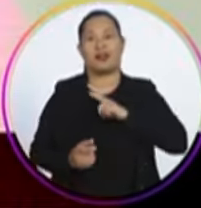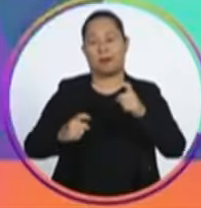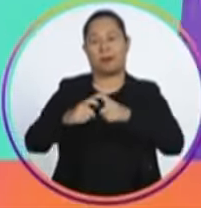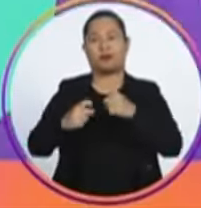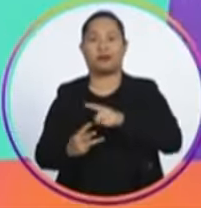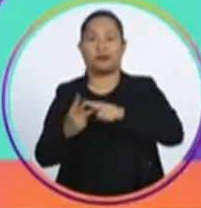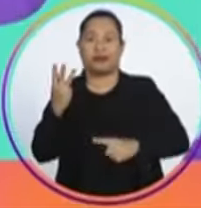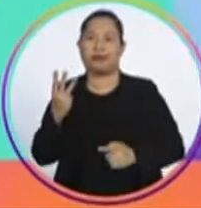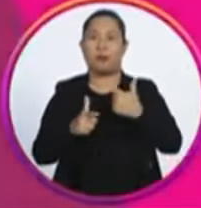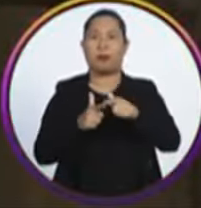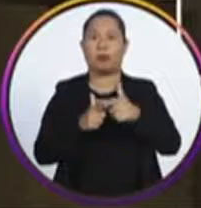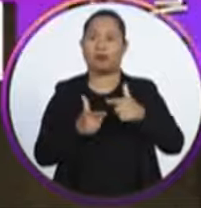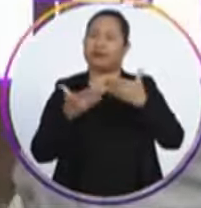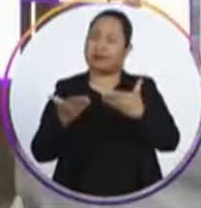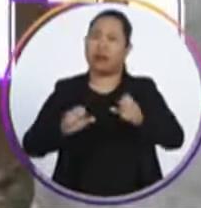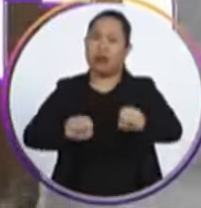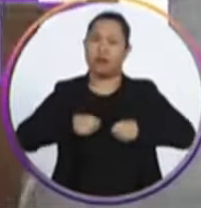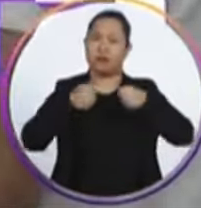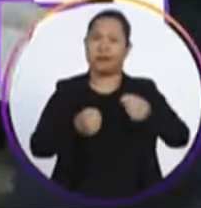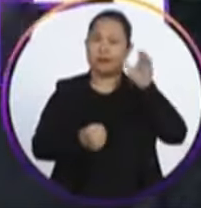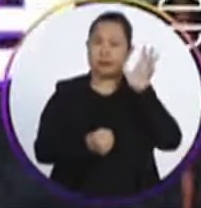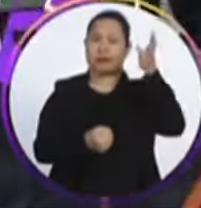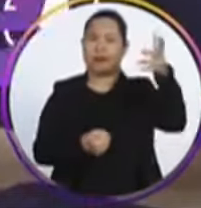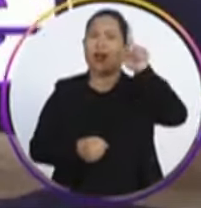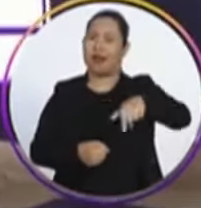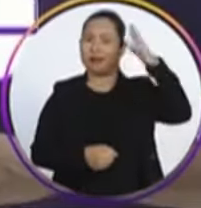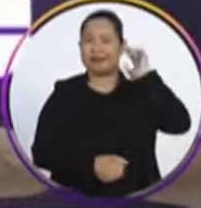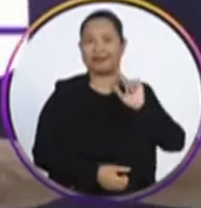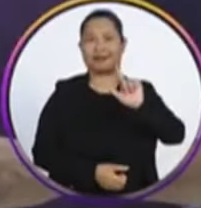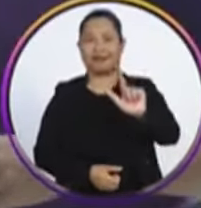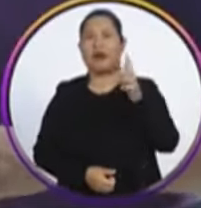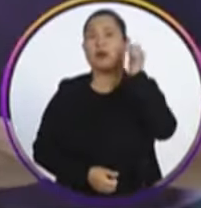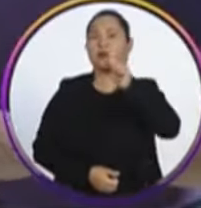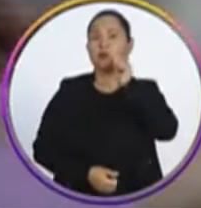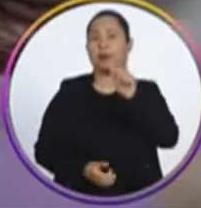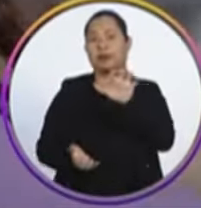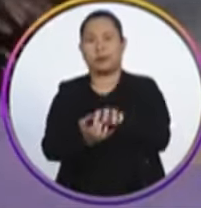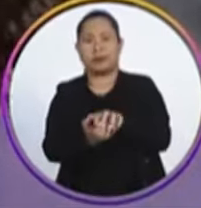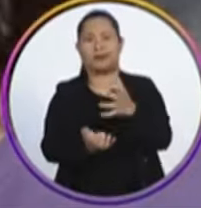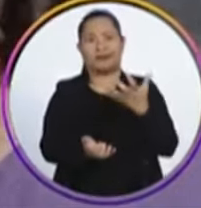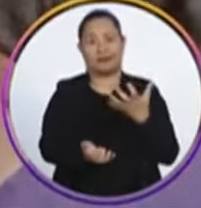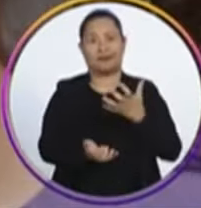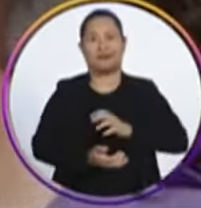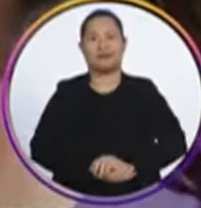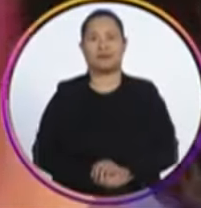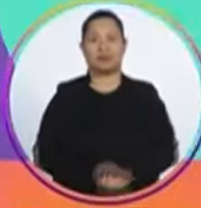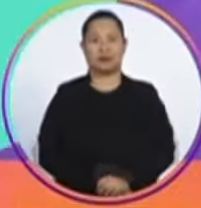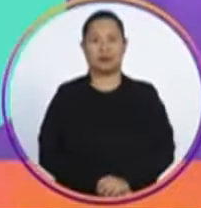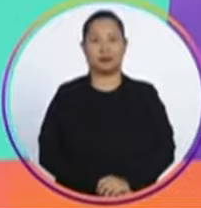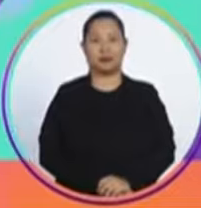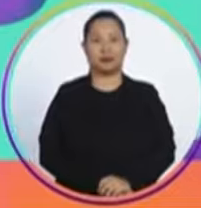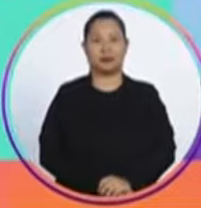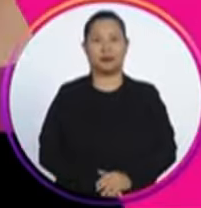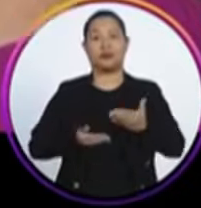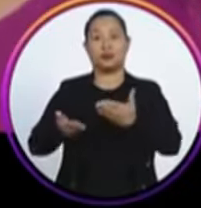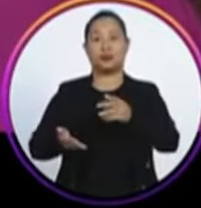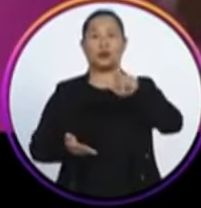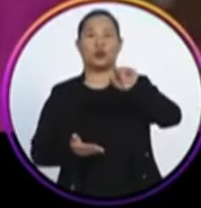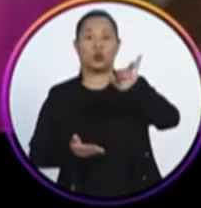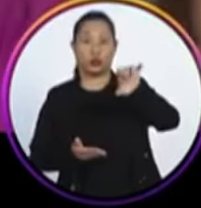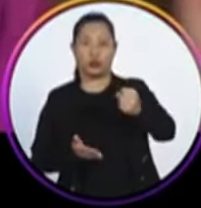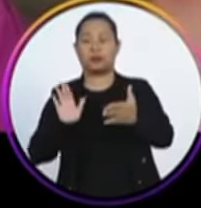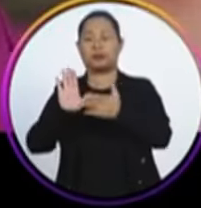médicos. Problemas? Ela enfrenta e resolve. É Raquel, a mulher que Pernambuco quer. Dona